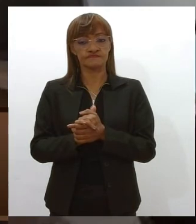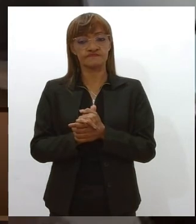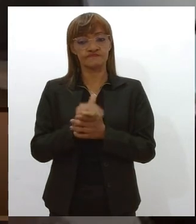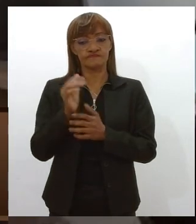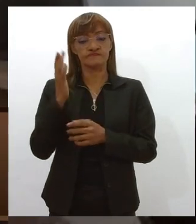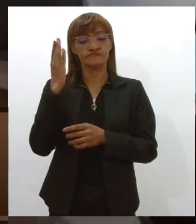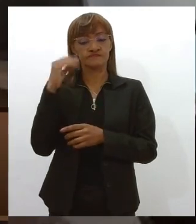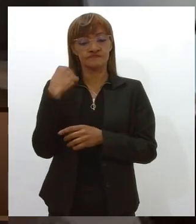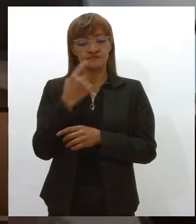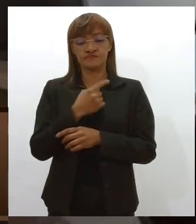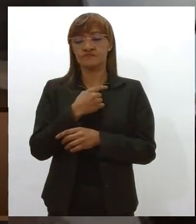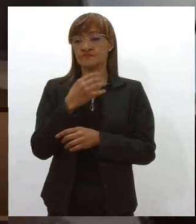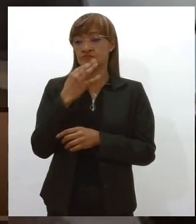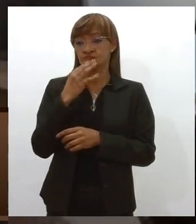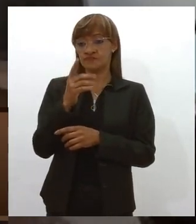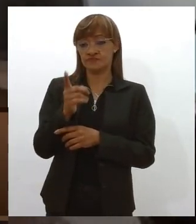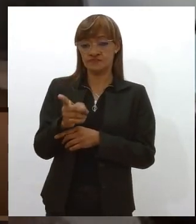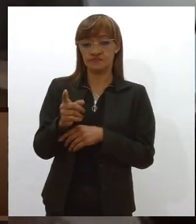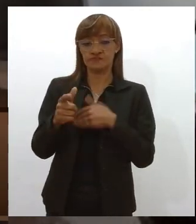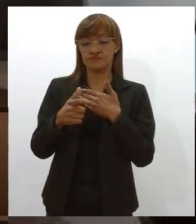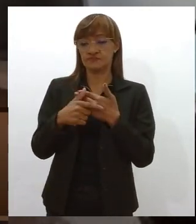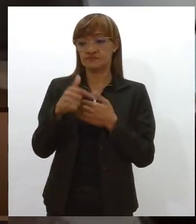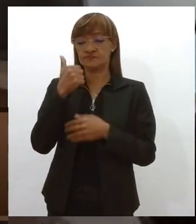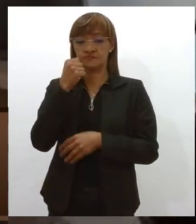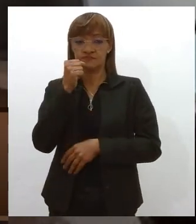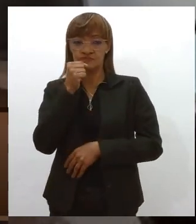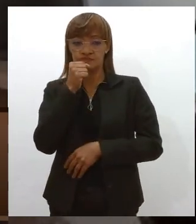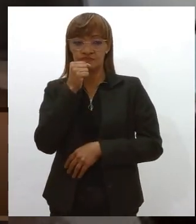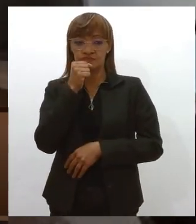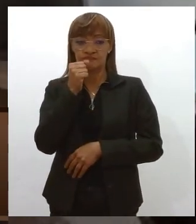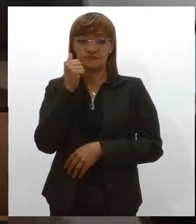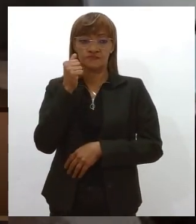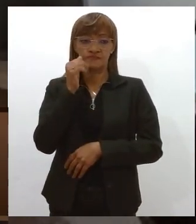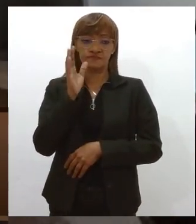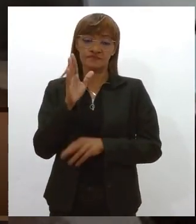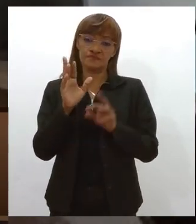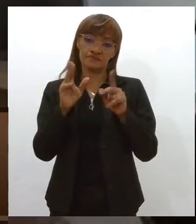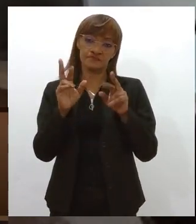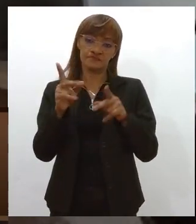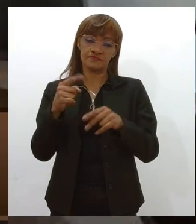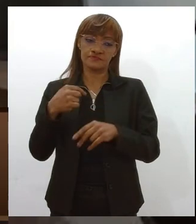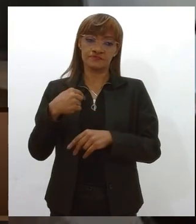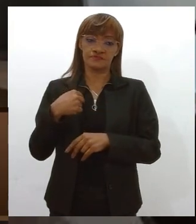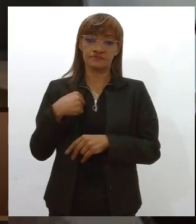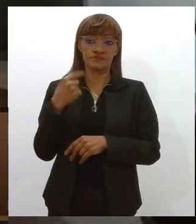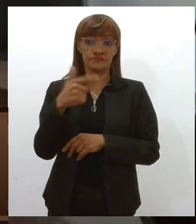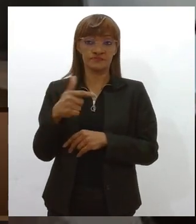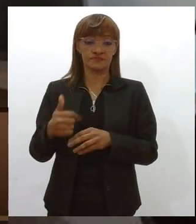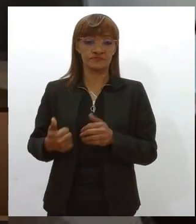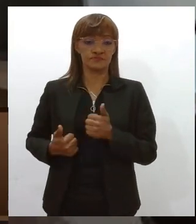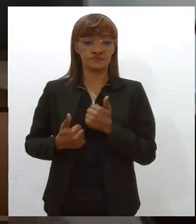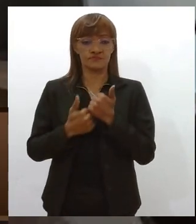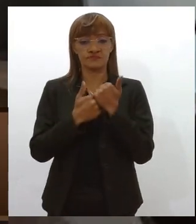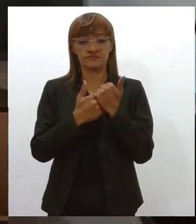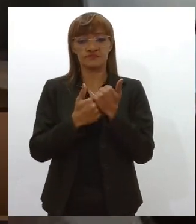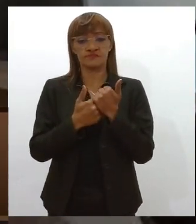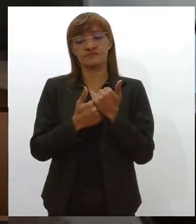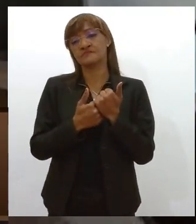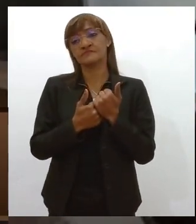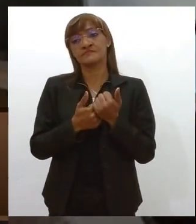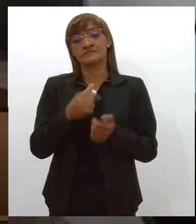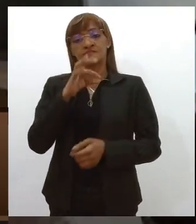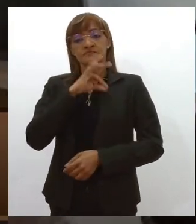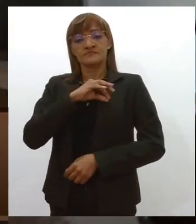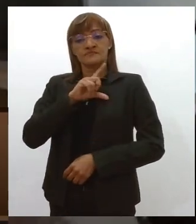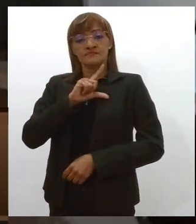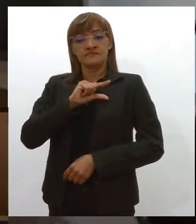na verdade, são mulheres, como, diferente de mim, que não tem uma rede de apoio, que tem uma renda muito baixa, e que